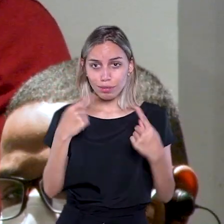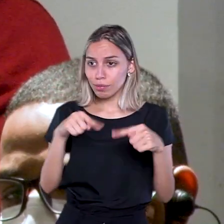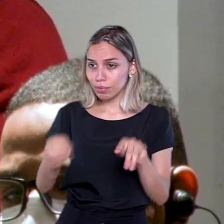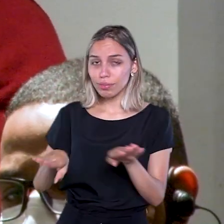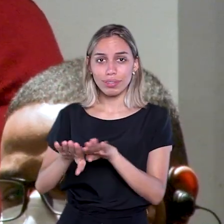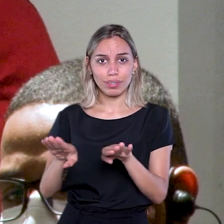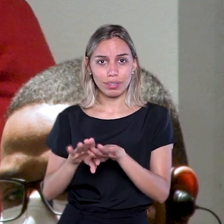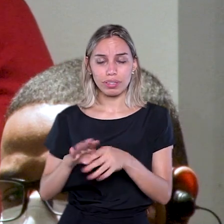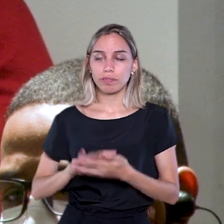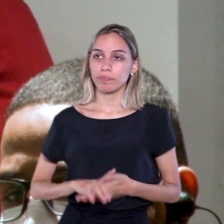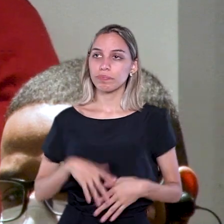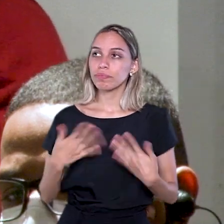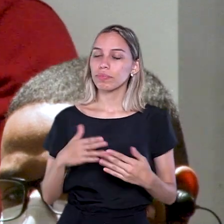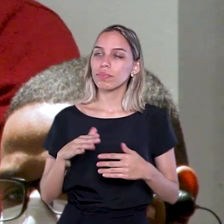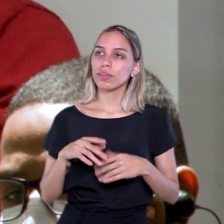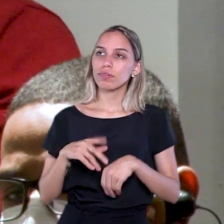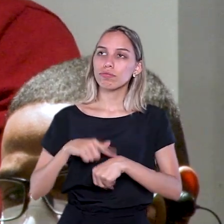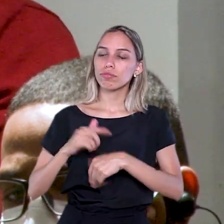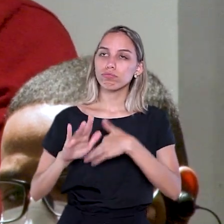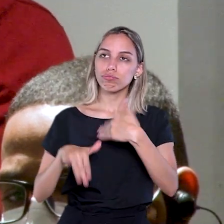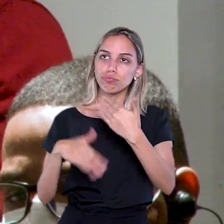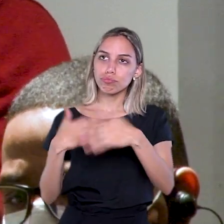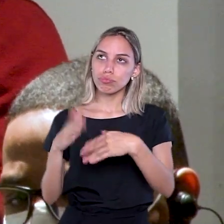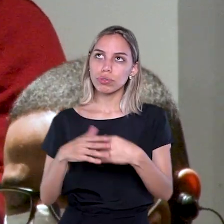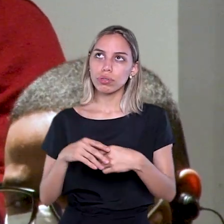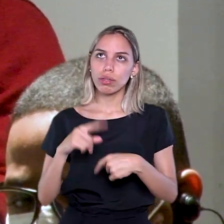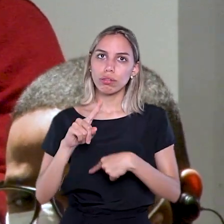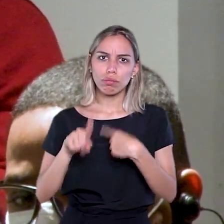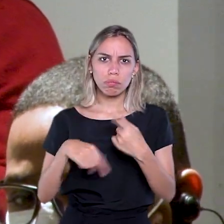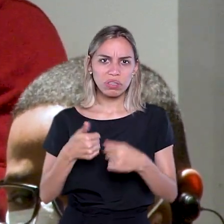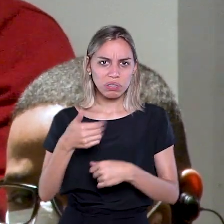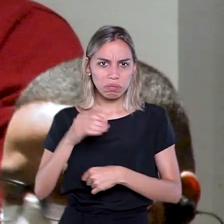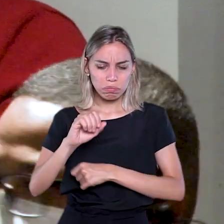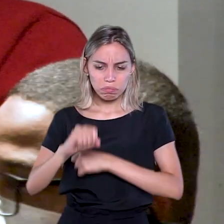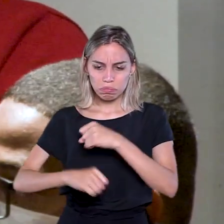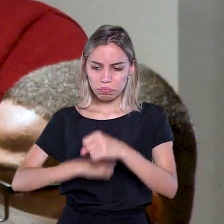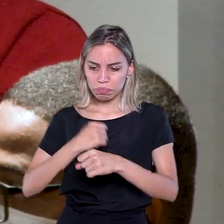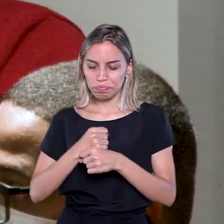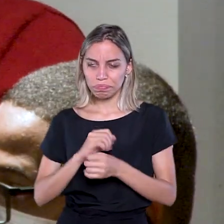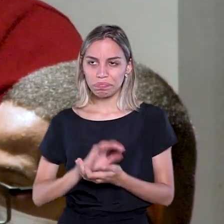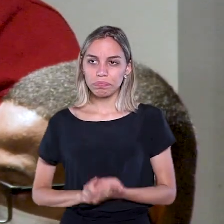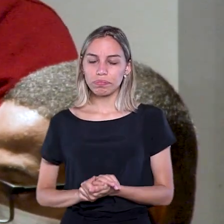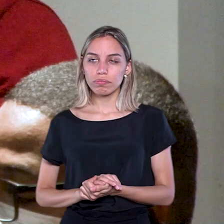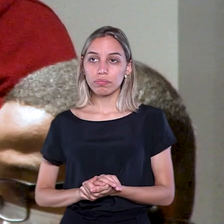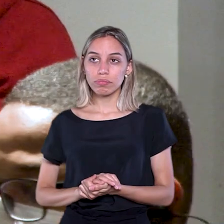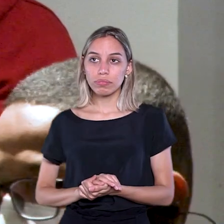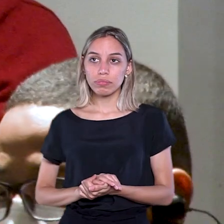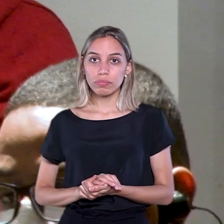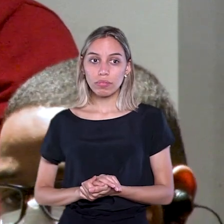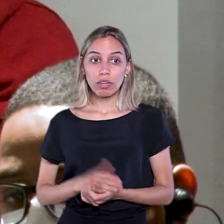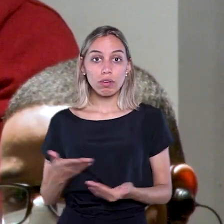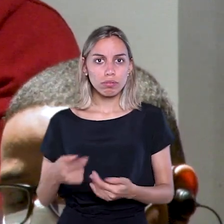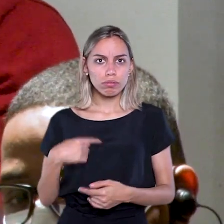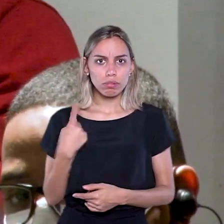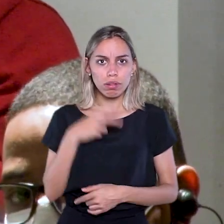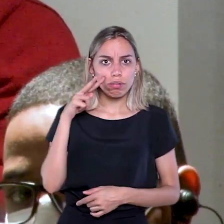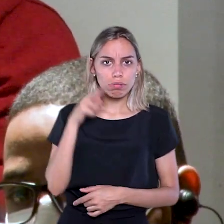Ele quer umas perguntas. Tem pergunta? Tem? Vamos fazer, então, 2 perguntas, por favor? Vamos